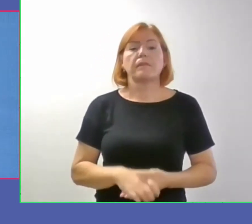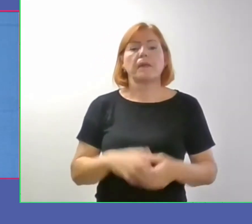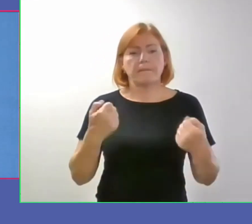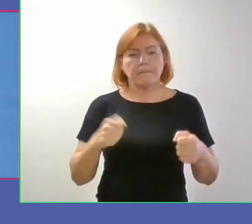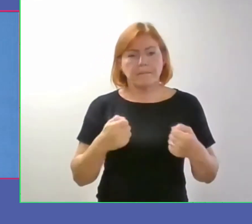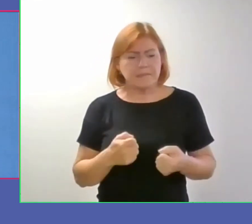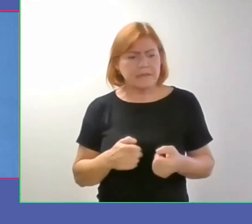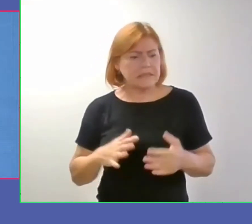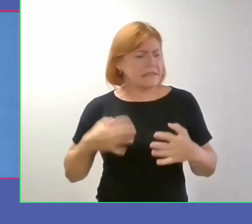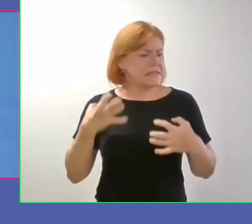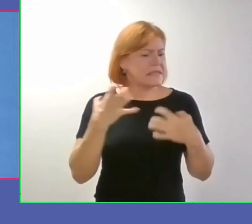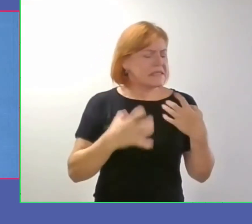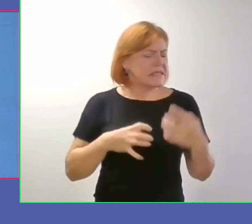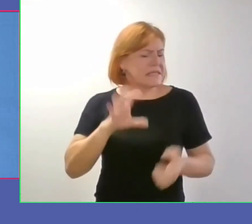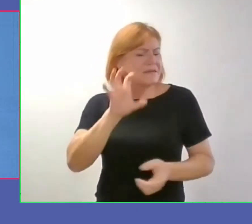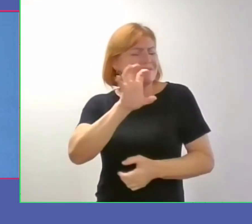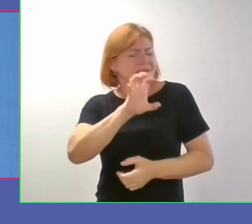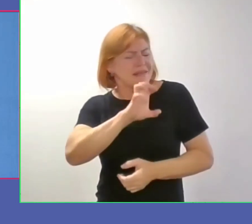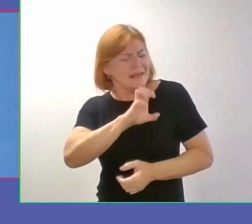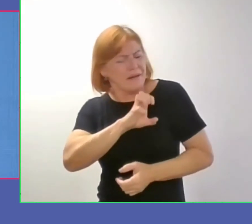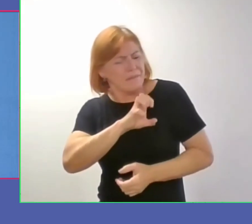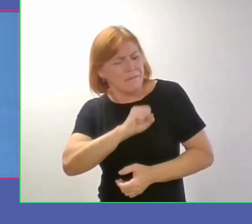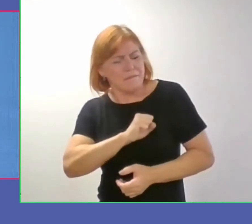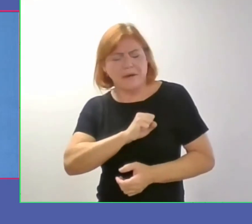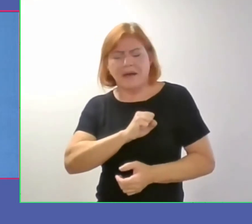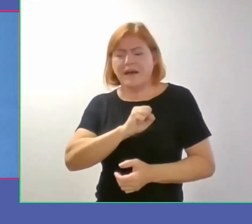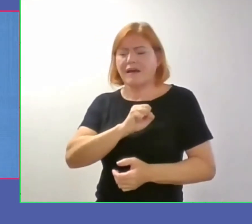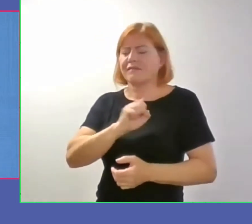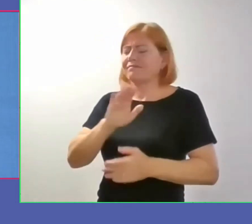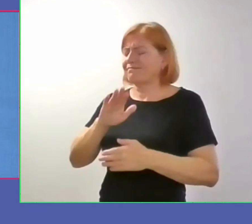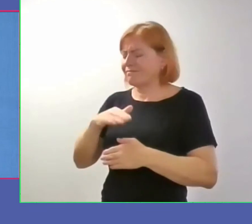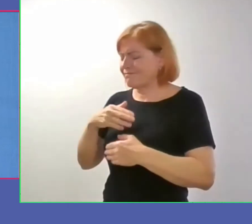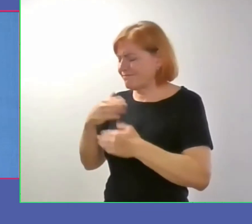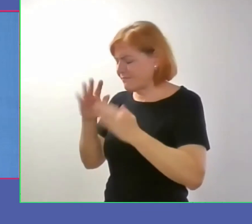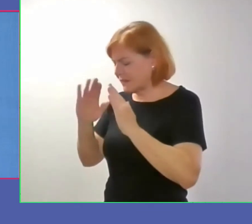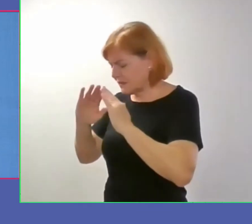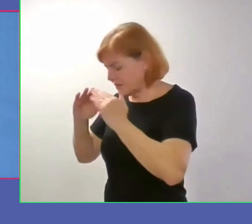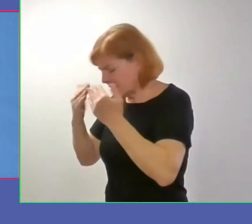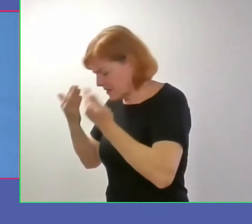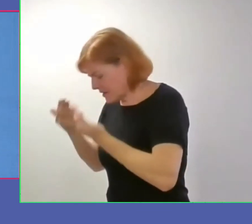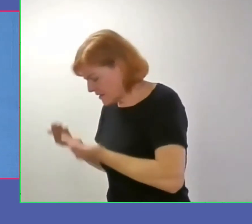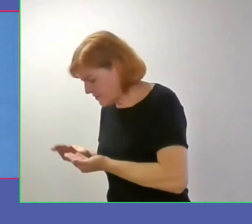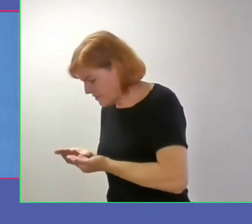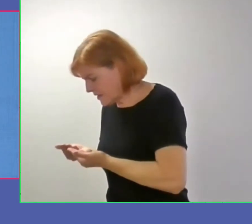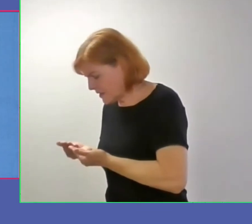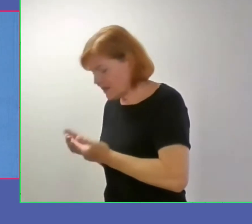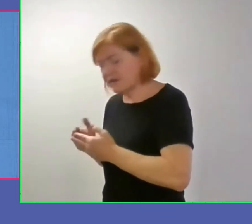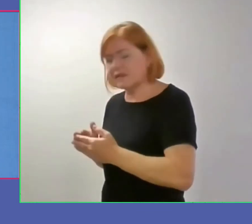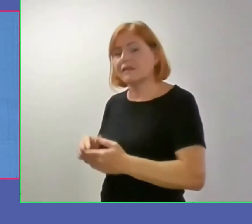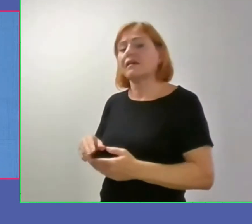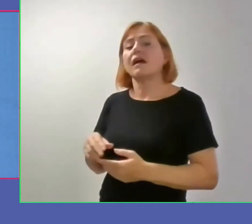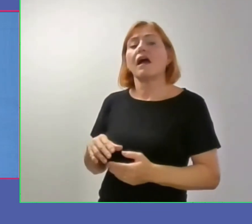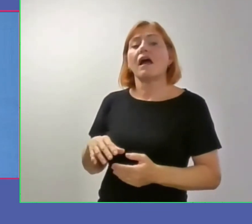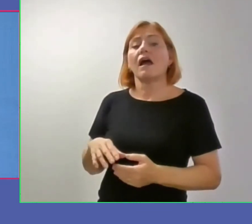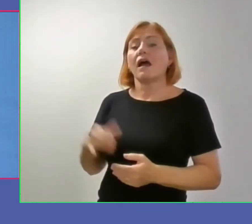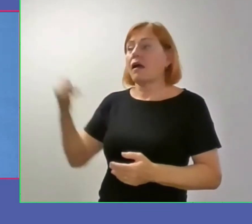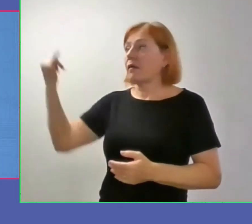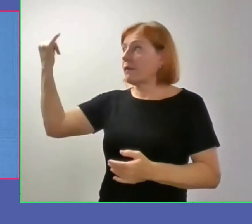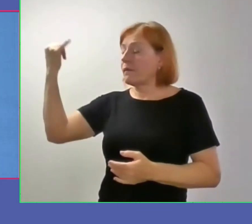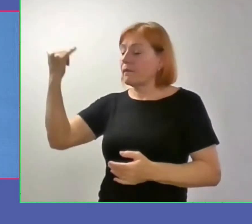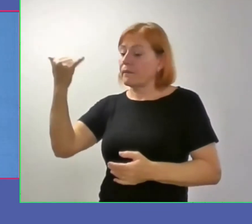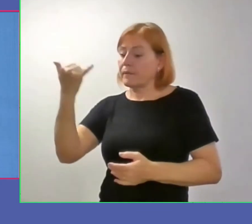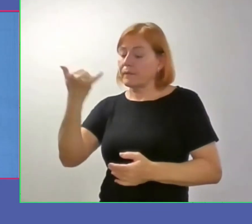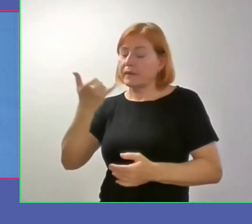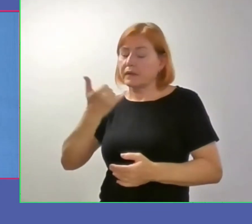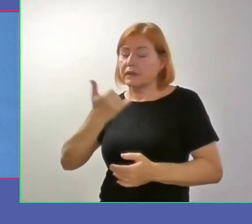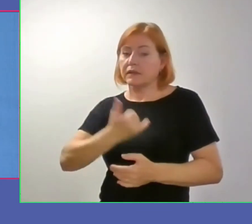amor reverente para com a palavra que sai da boca de Deus. Nós continuamos, irmãos, a depender de